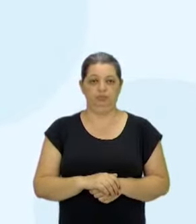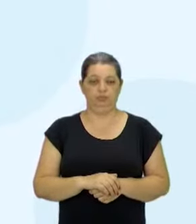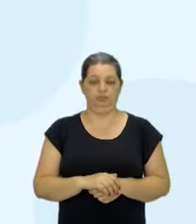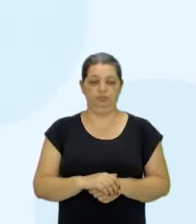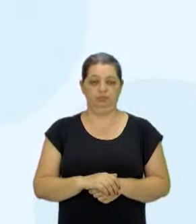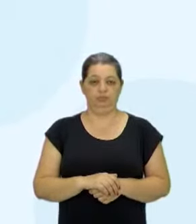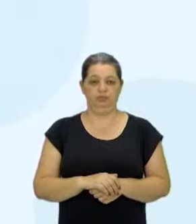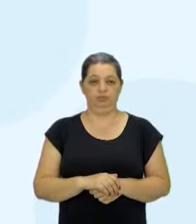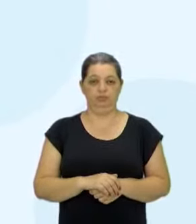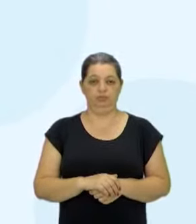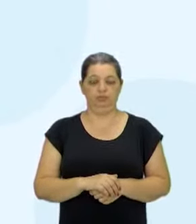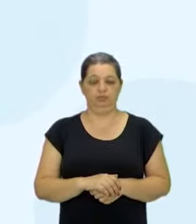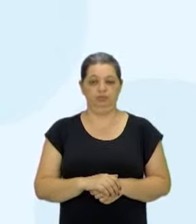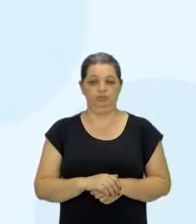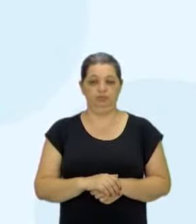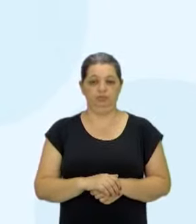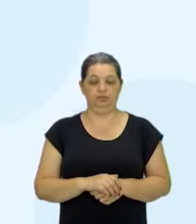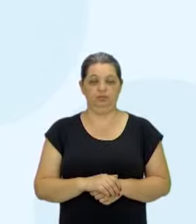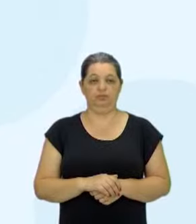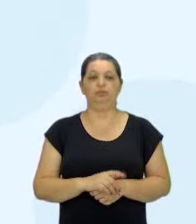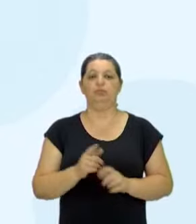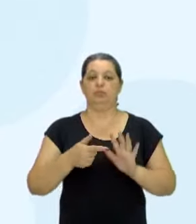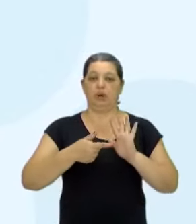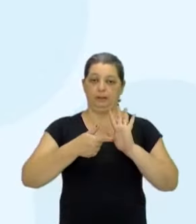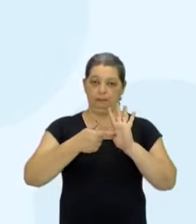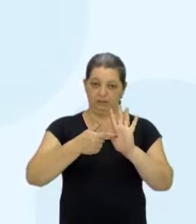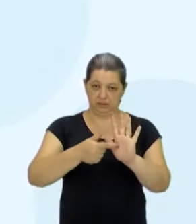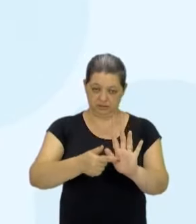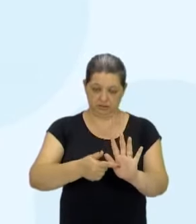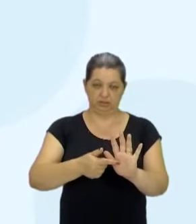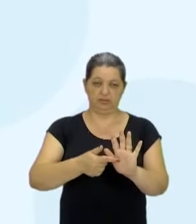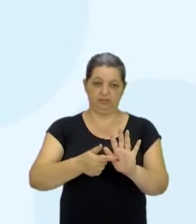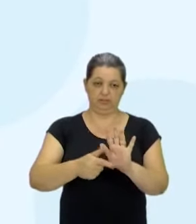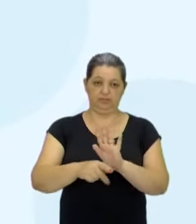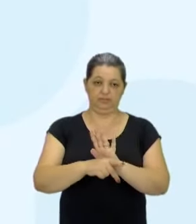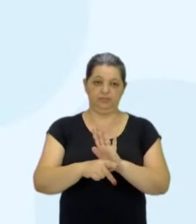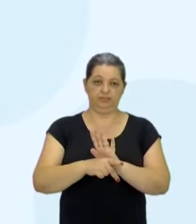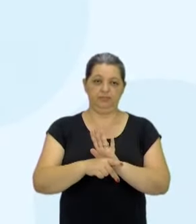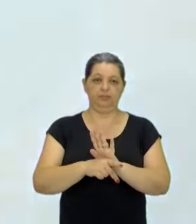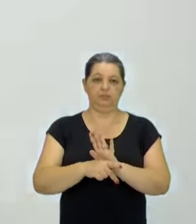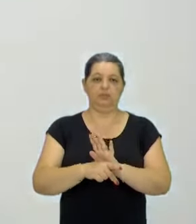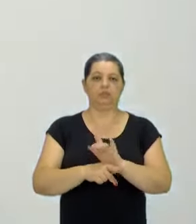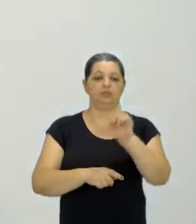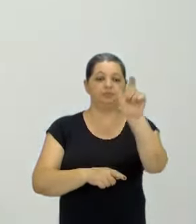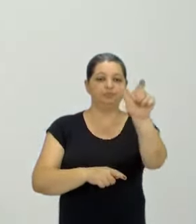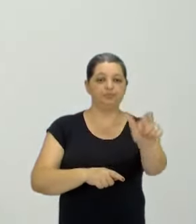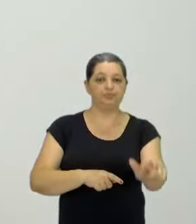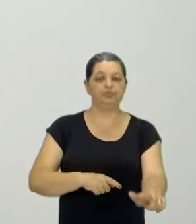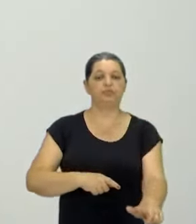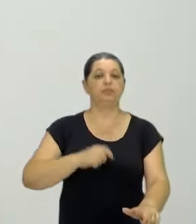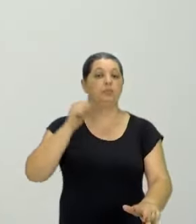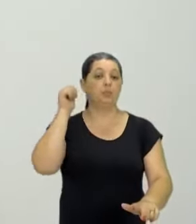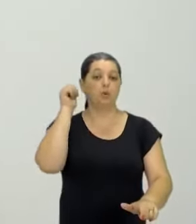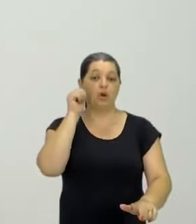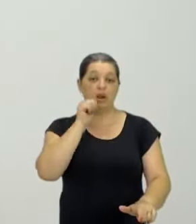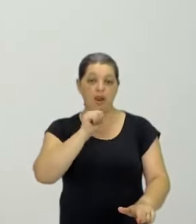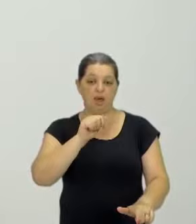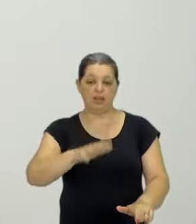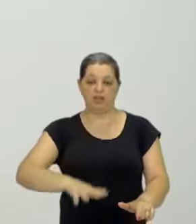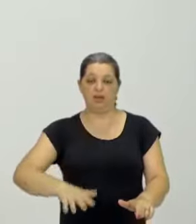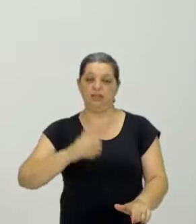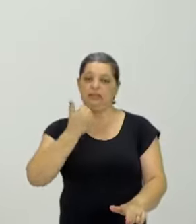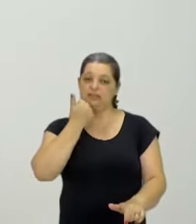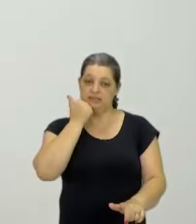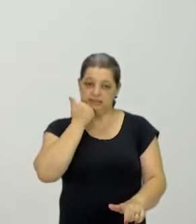woman biography. Então, a gente vai apresentar, né, a figura de uma mulher cientista, porque a gente fala tanto,